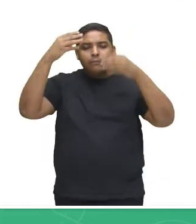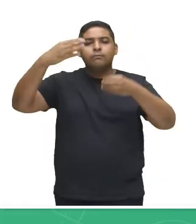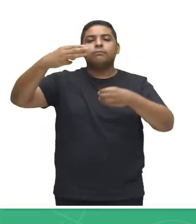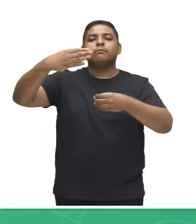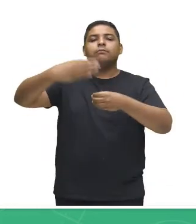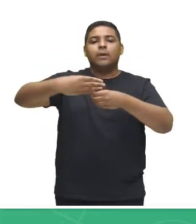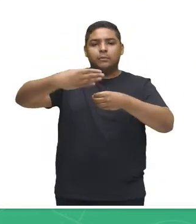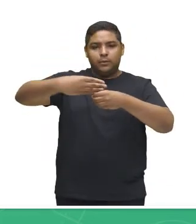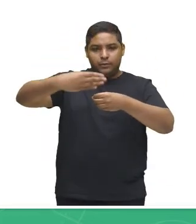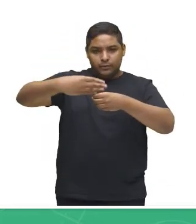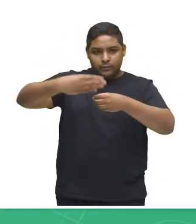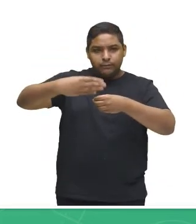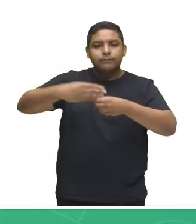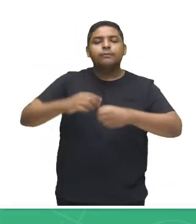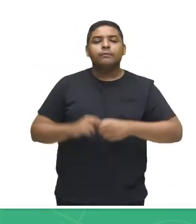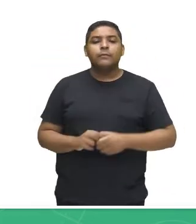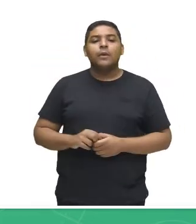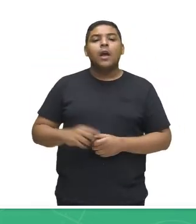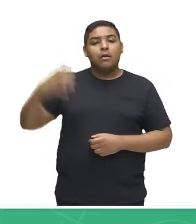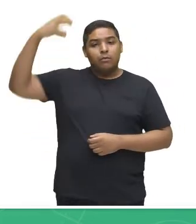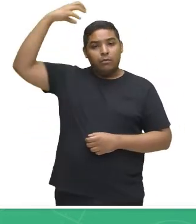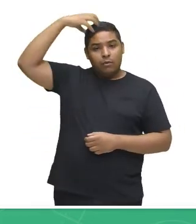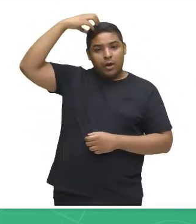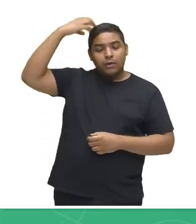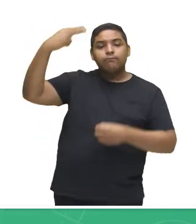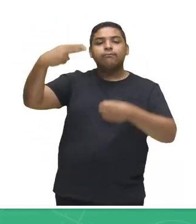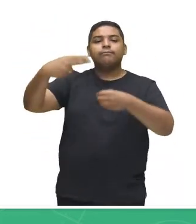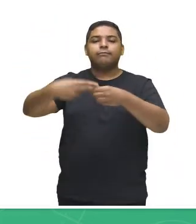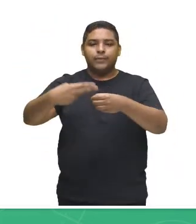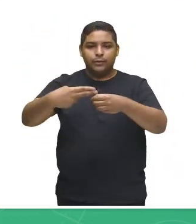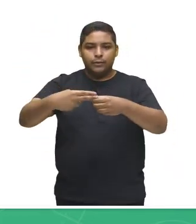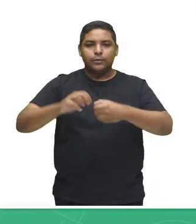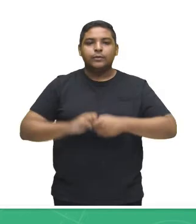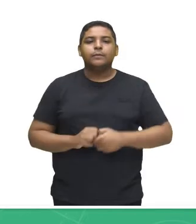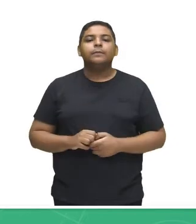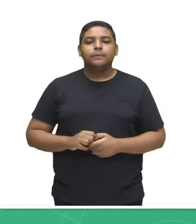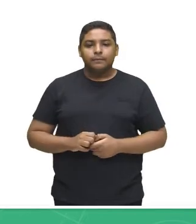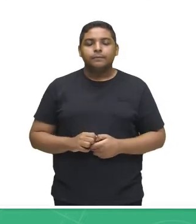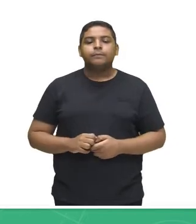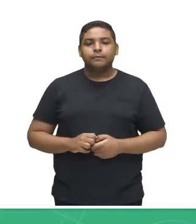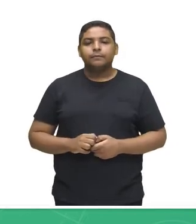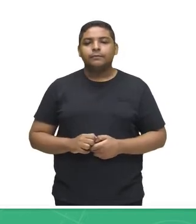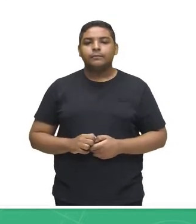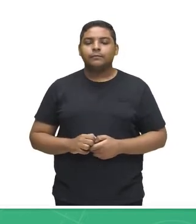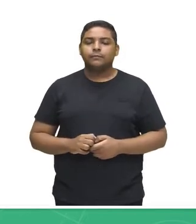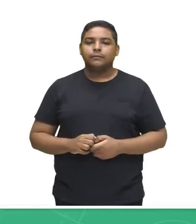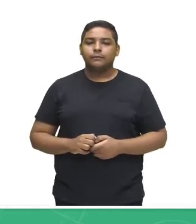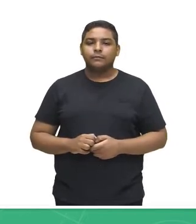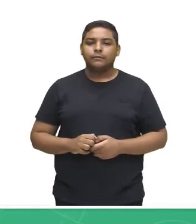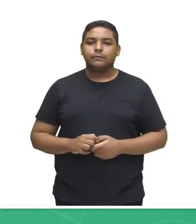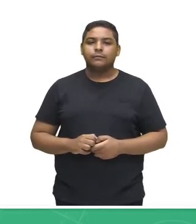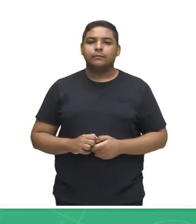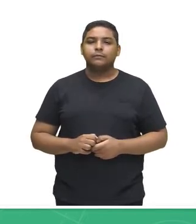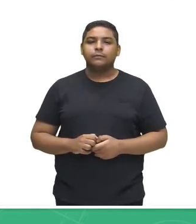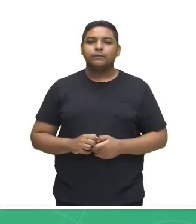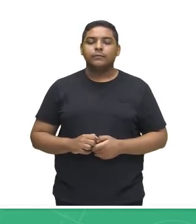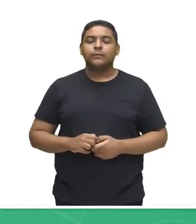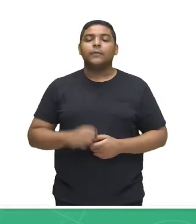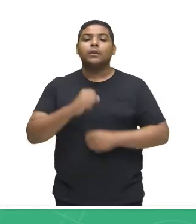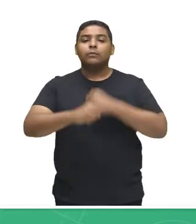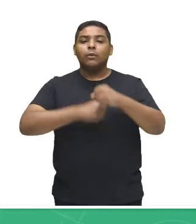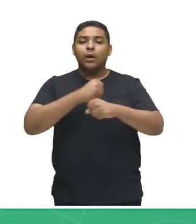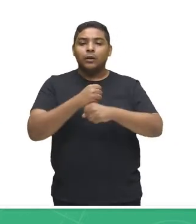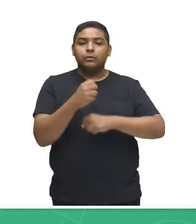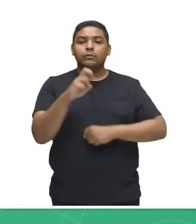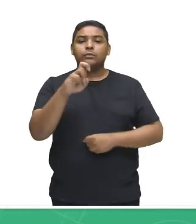Nabucodonosor, que vai ter ali o seu governo até mais ou menos o ano de 1586 a.C. O que ele vai fazer?